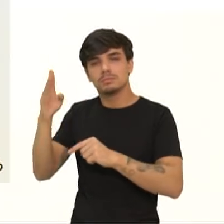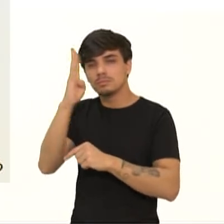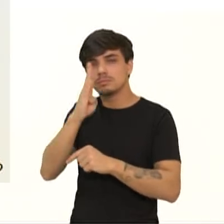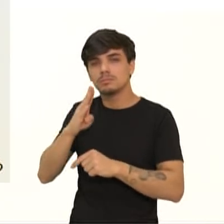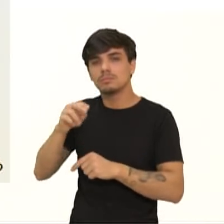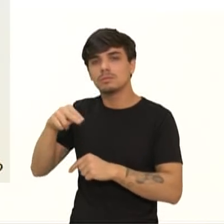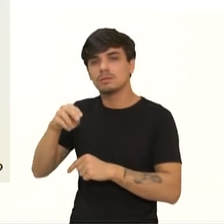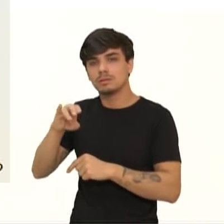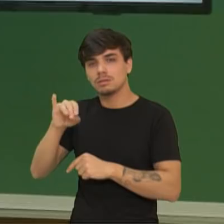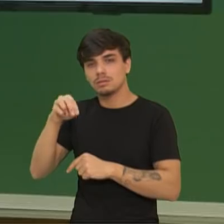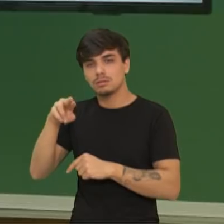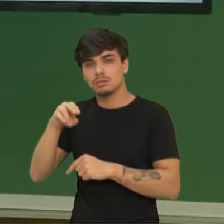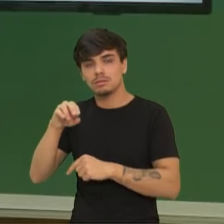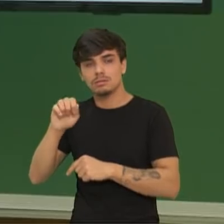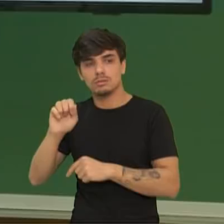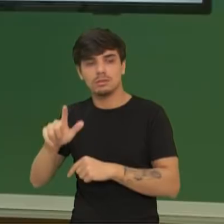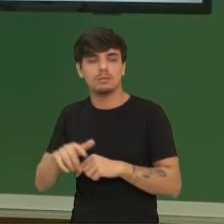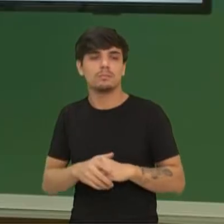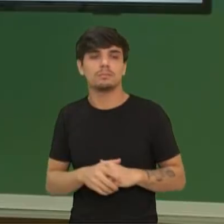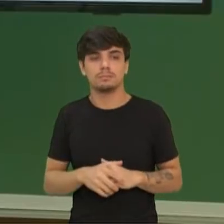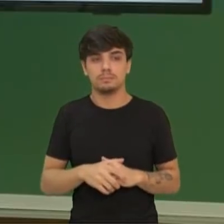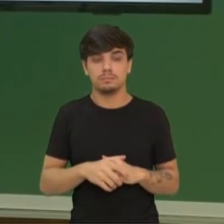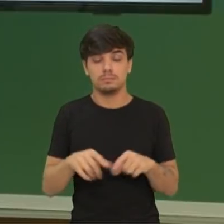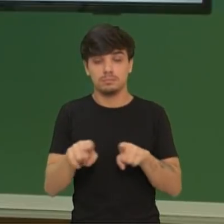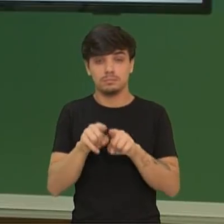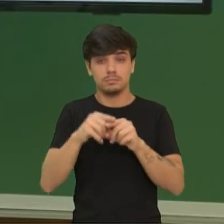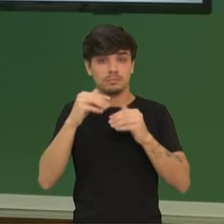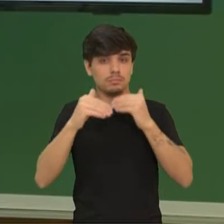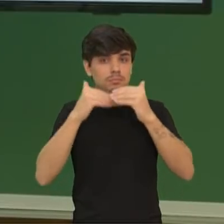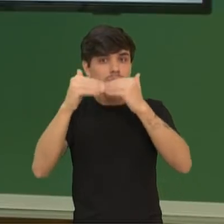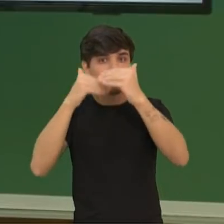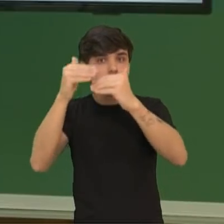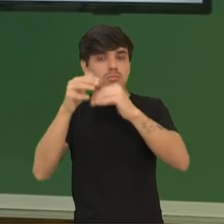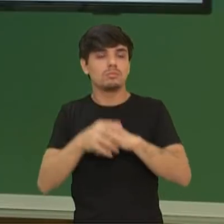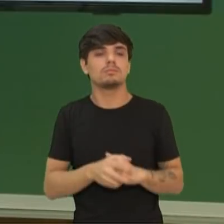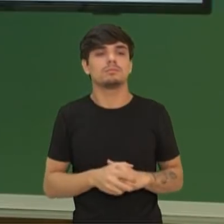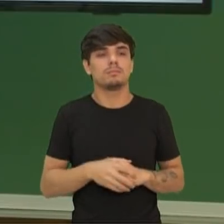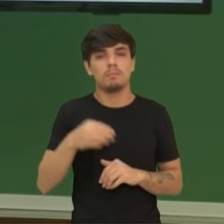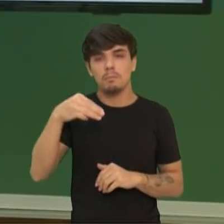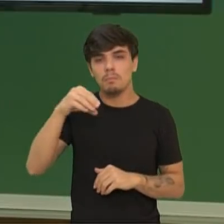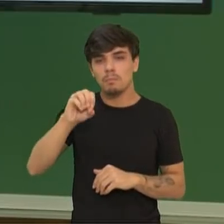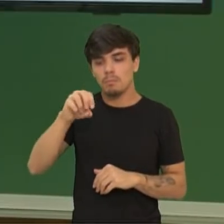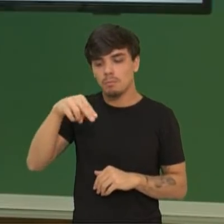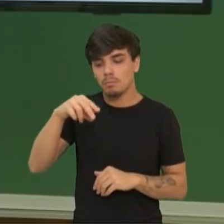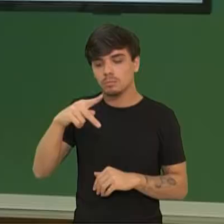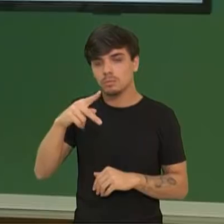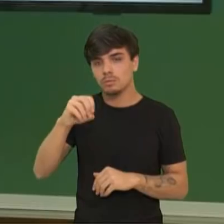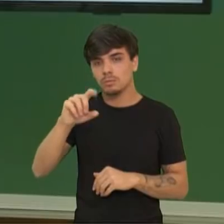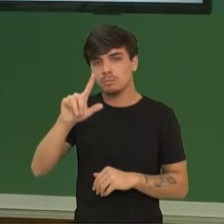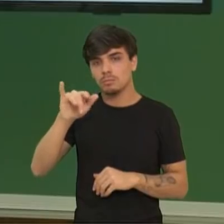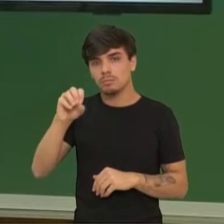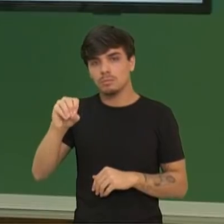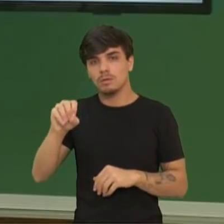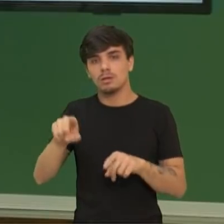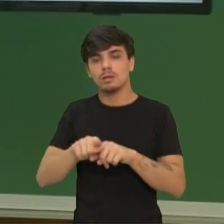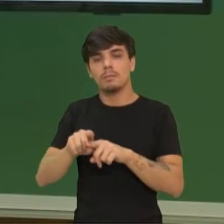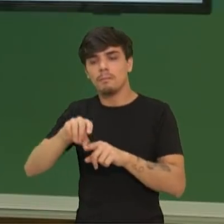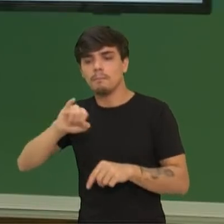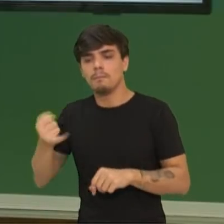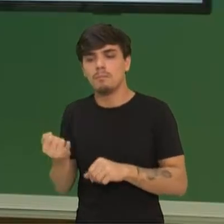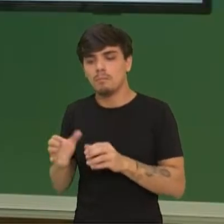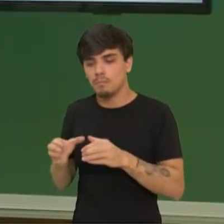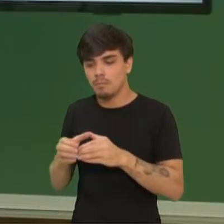nacionais. Olha, o desenvolvimento, olha, o monopólio, lembra? A exploração da colônia, olha